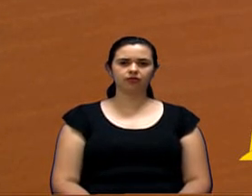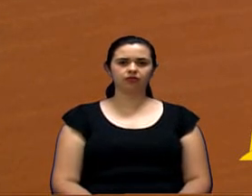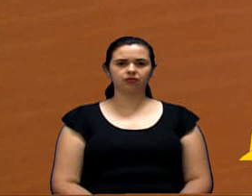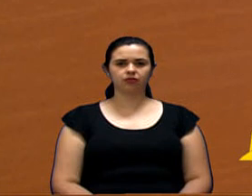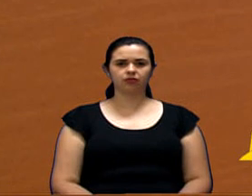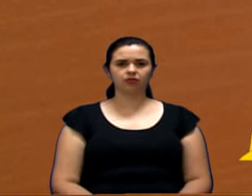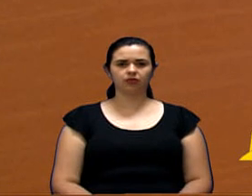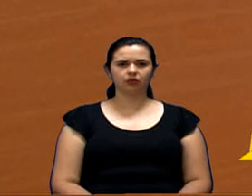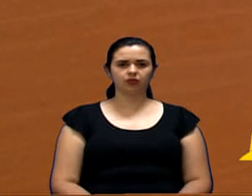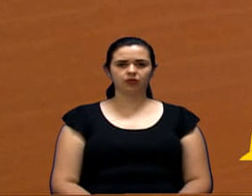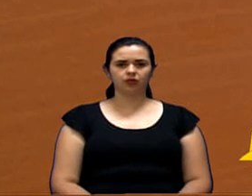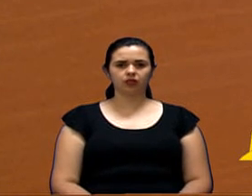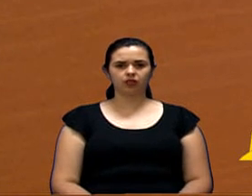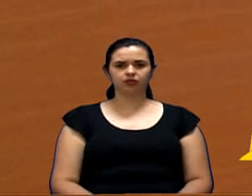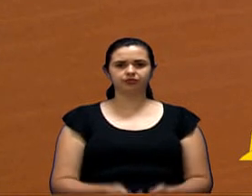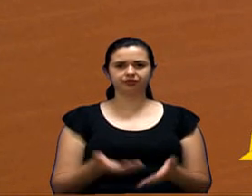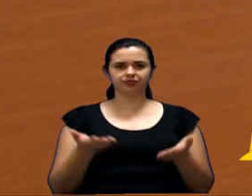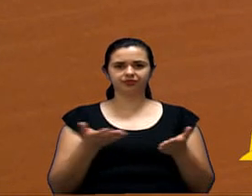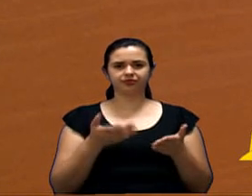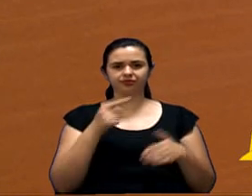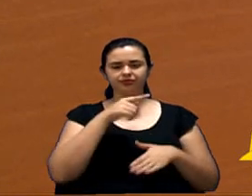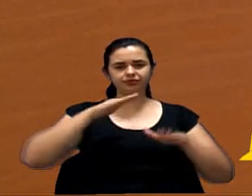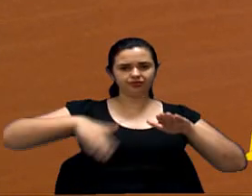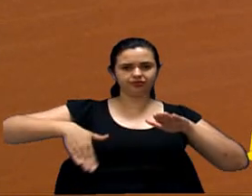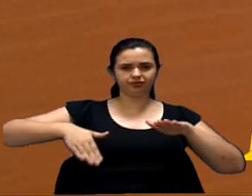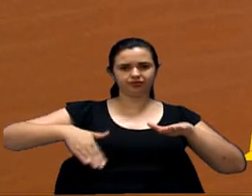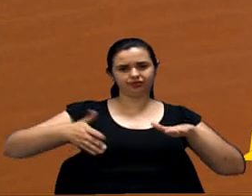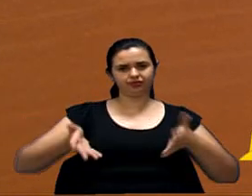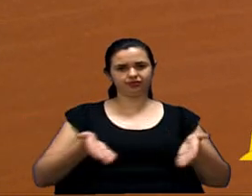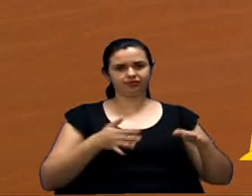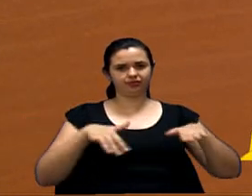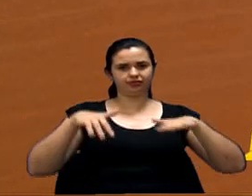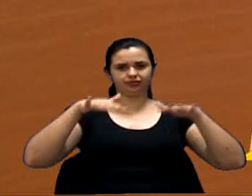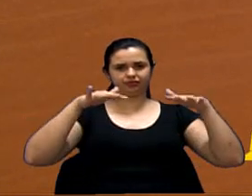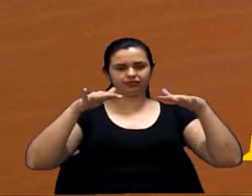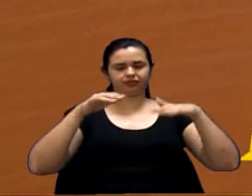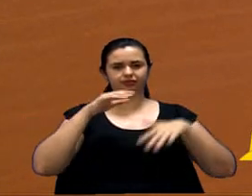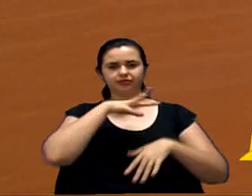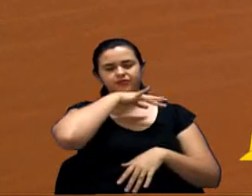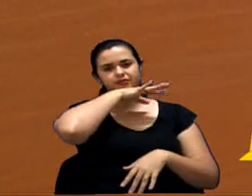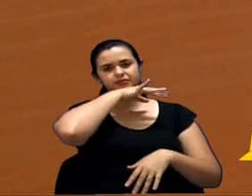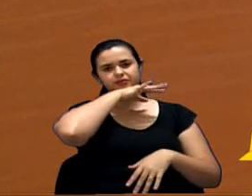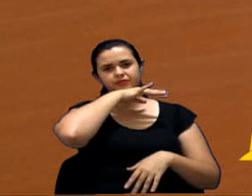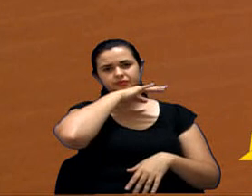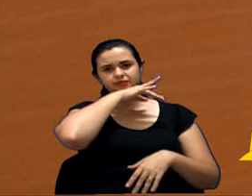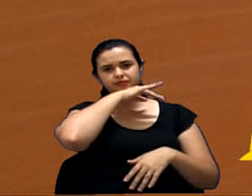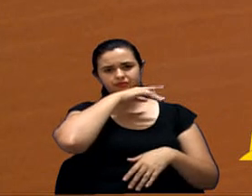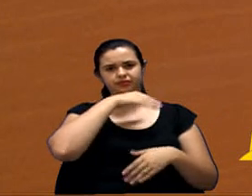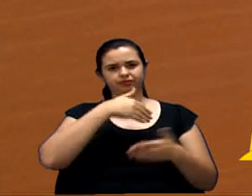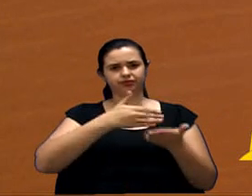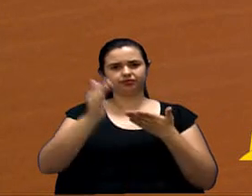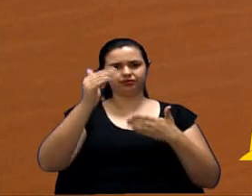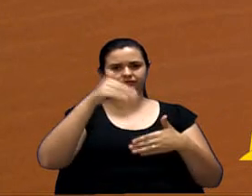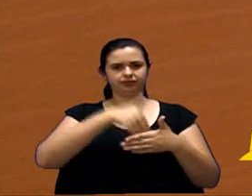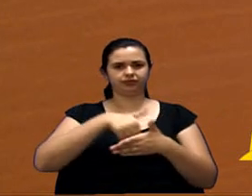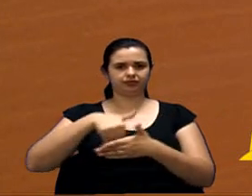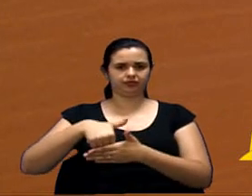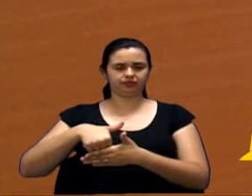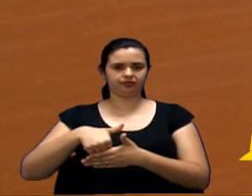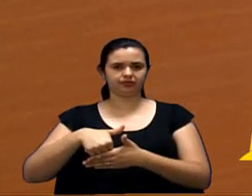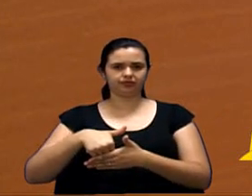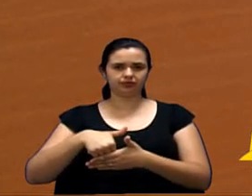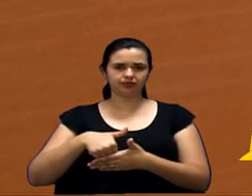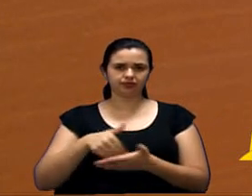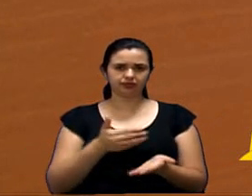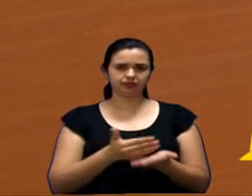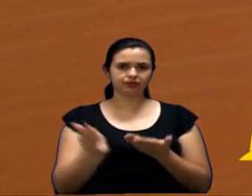A maré lá deve estar alta no lugar que ele está, então tá ruim o som. Vamos votar, vai. Vamos votar. Não, o